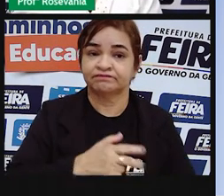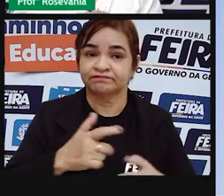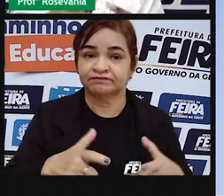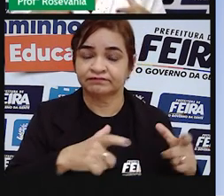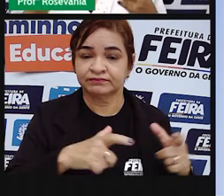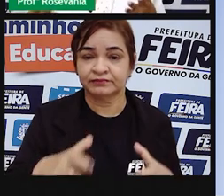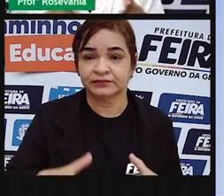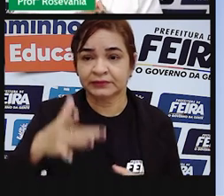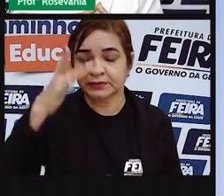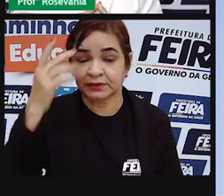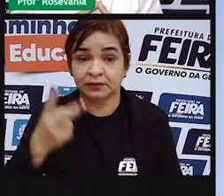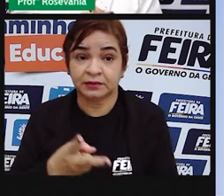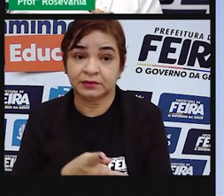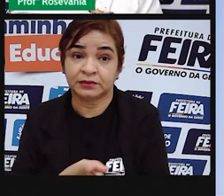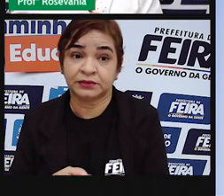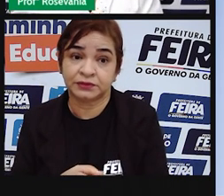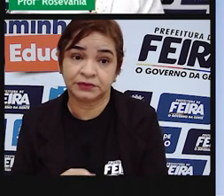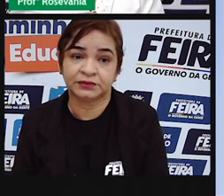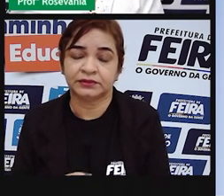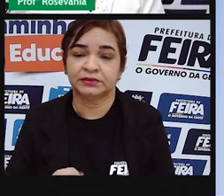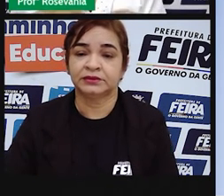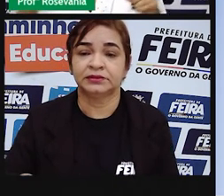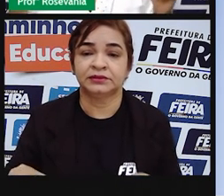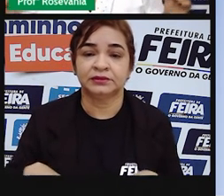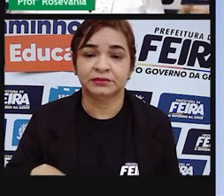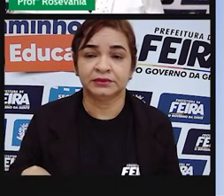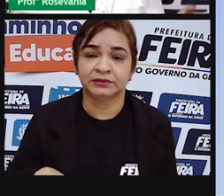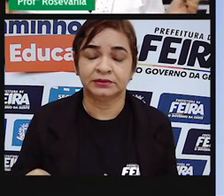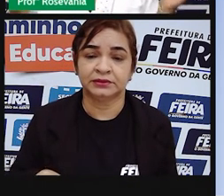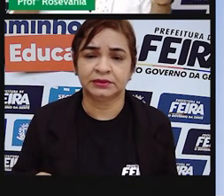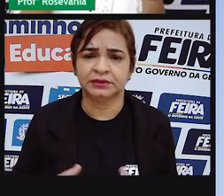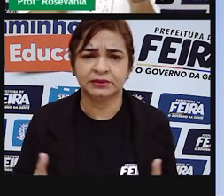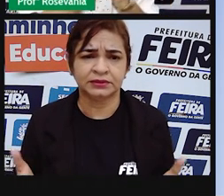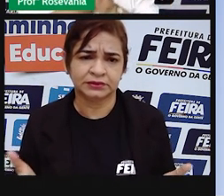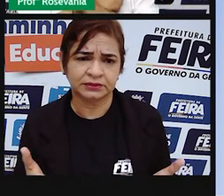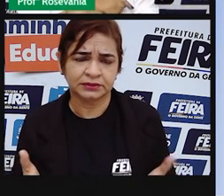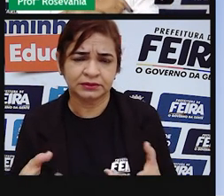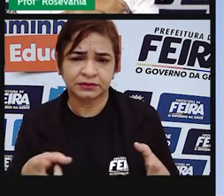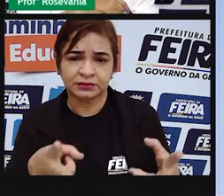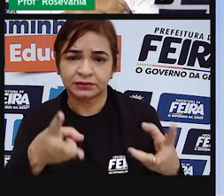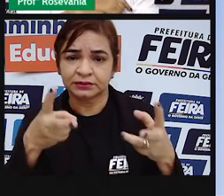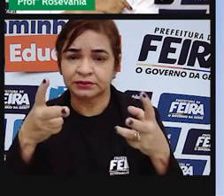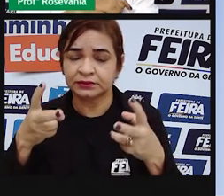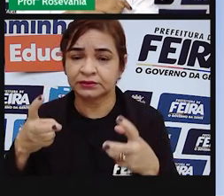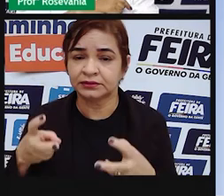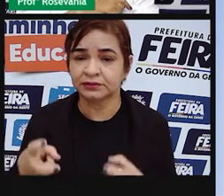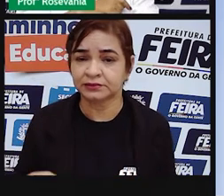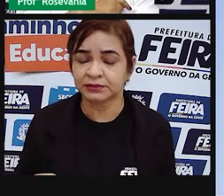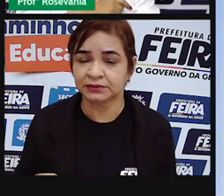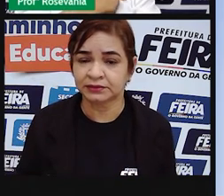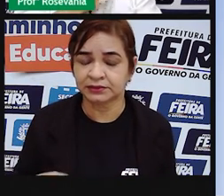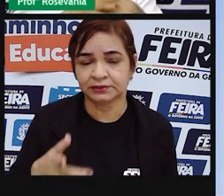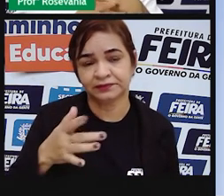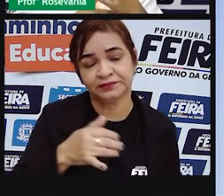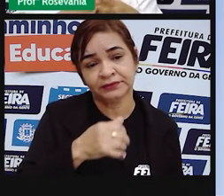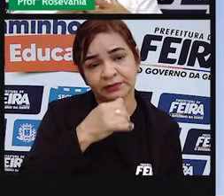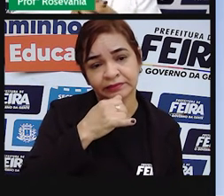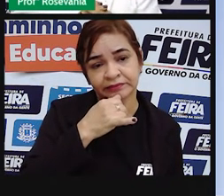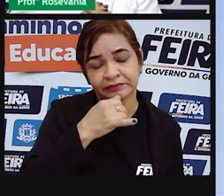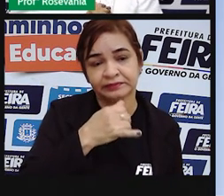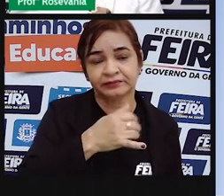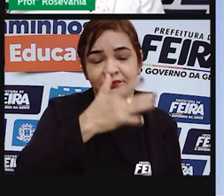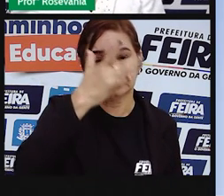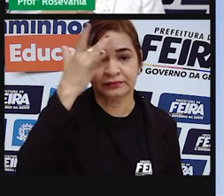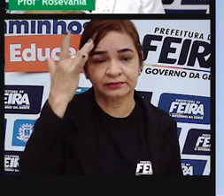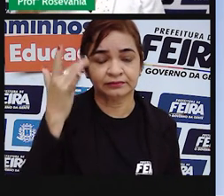pontos atuantes nesse processo migratório. Mas agora a gente está começando a perceber que as setas, elas estão indo e estão voltando. Aquelas